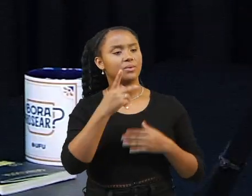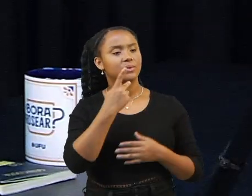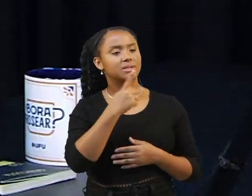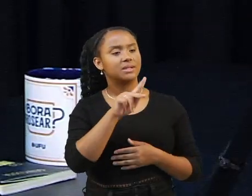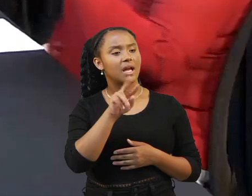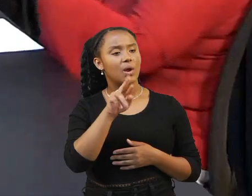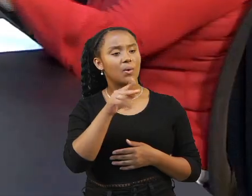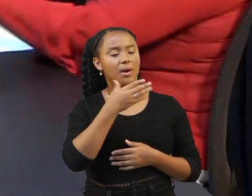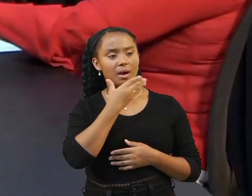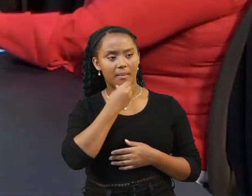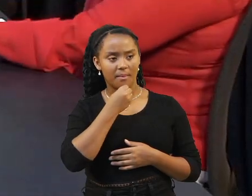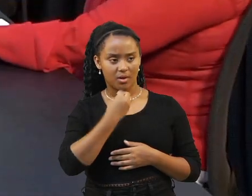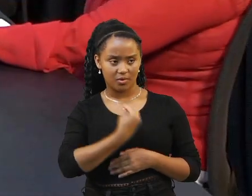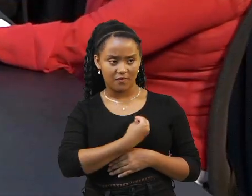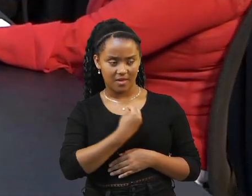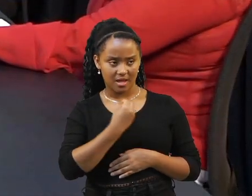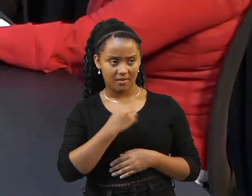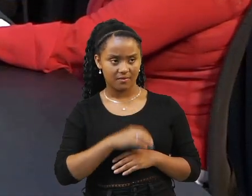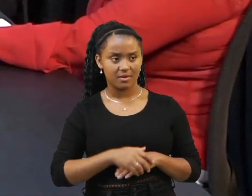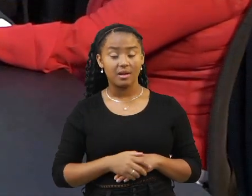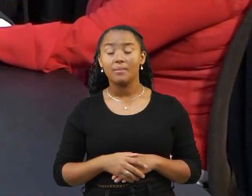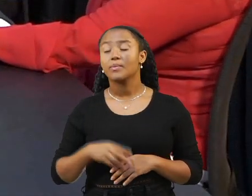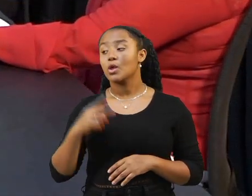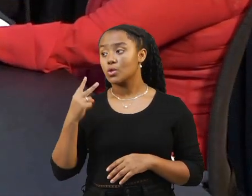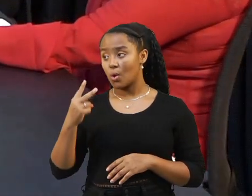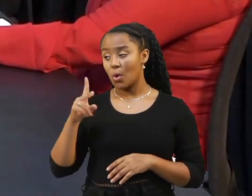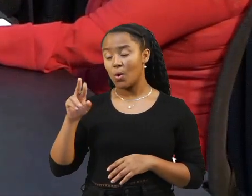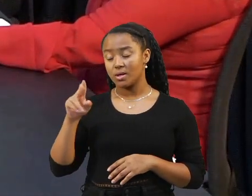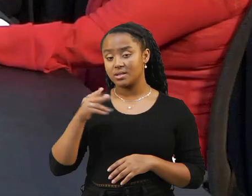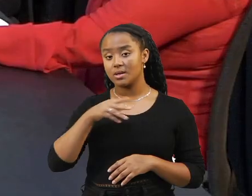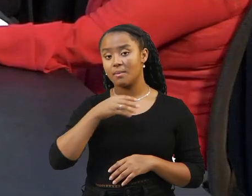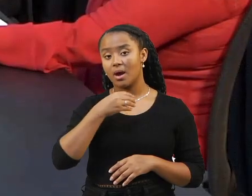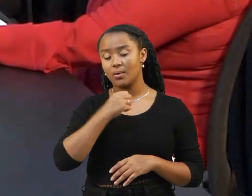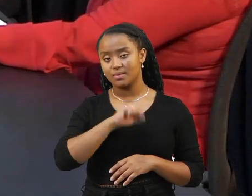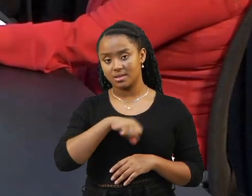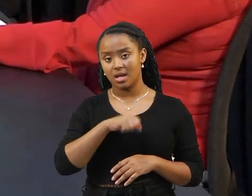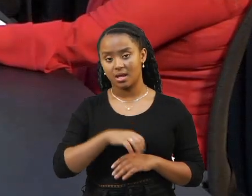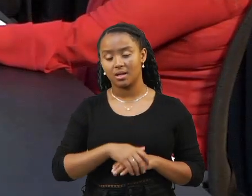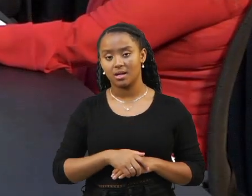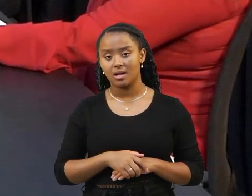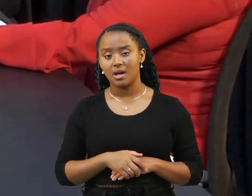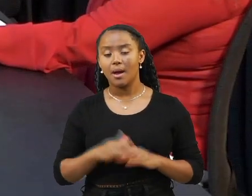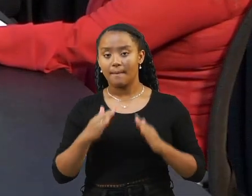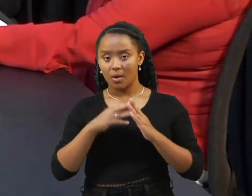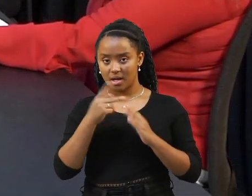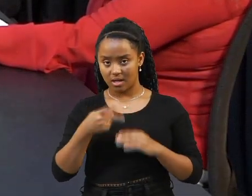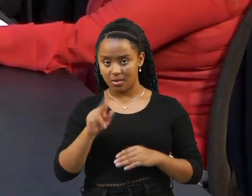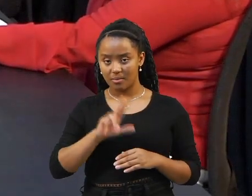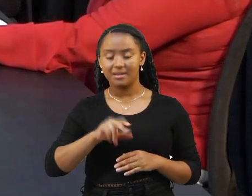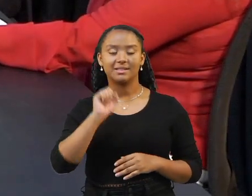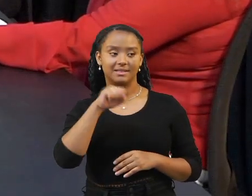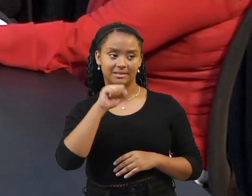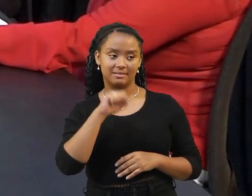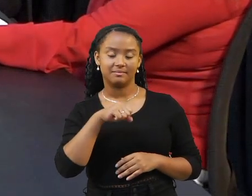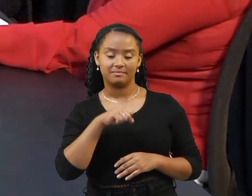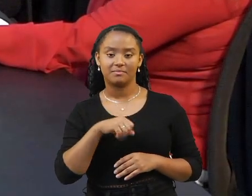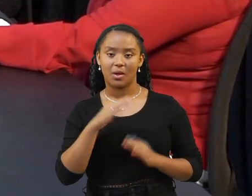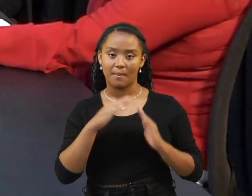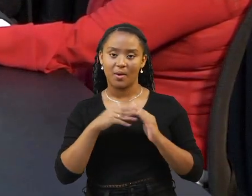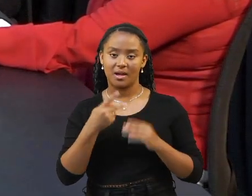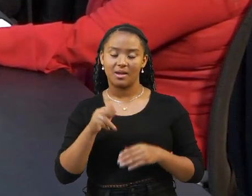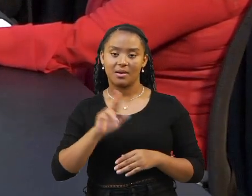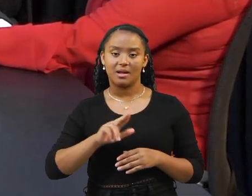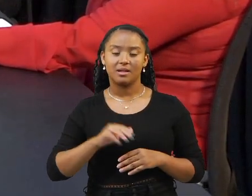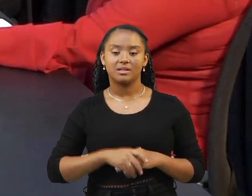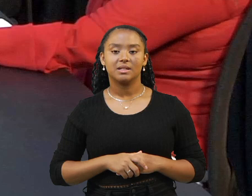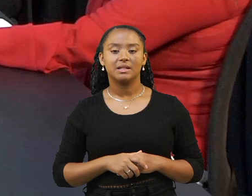Geni, seus irmãos são vivos ainda? 2 são. 2 são vivos. E moram aqui em Uberlândia? Moram aqui,